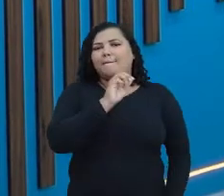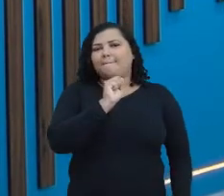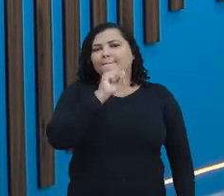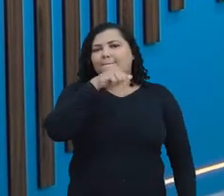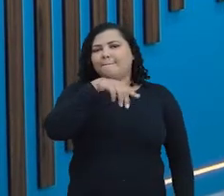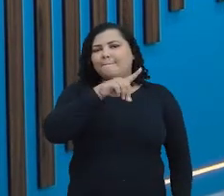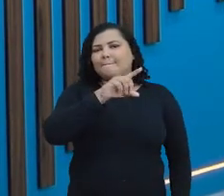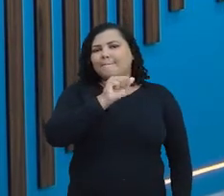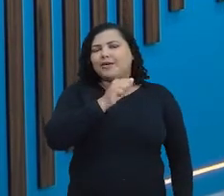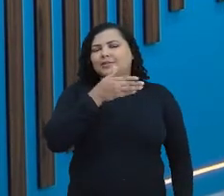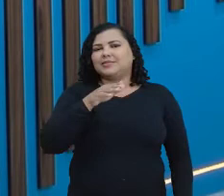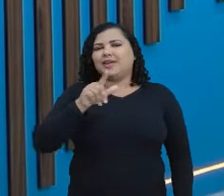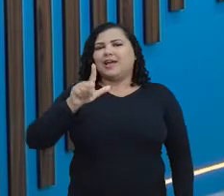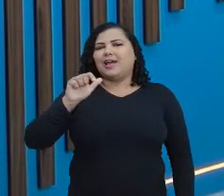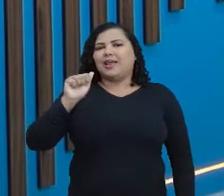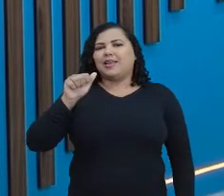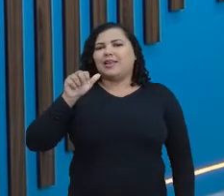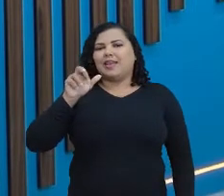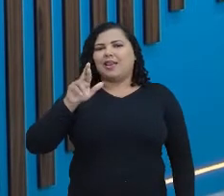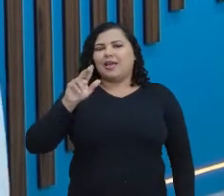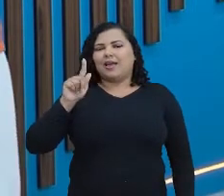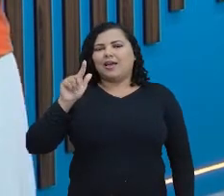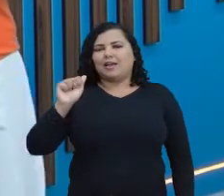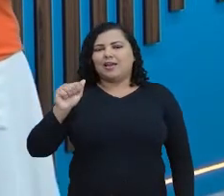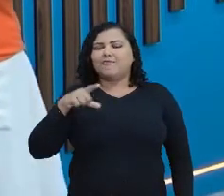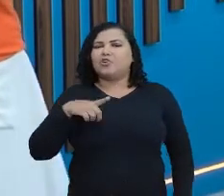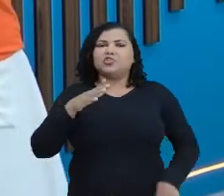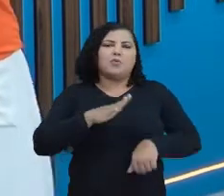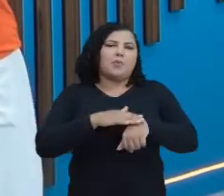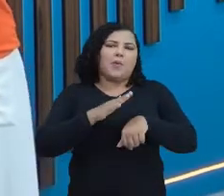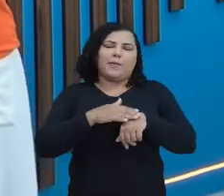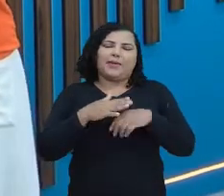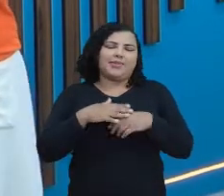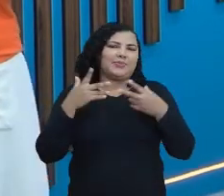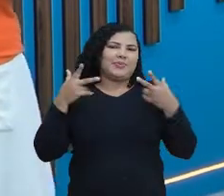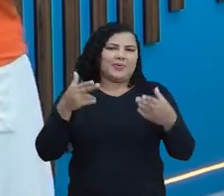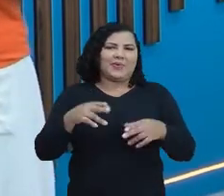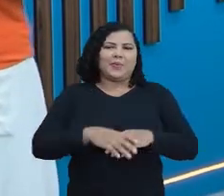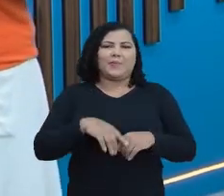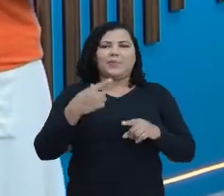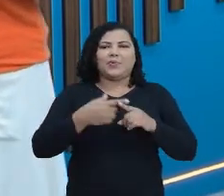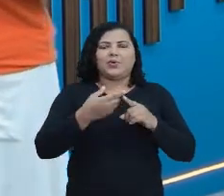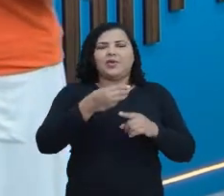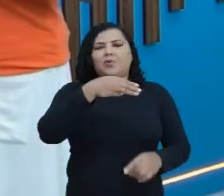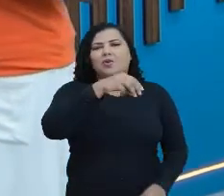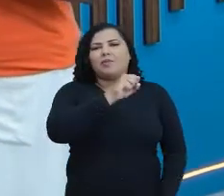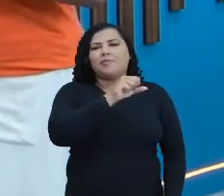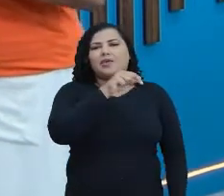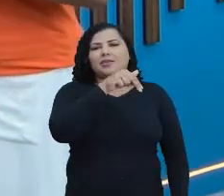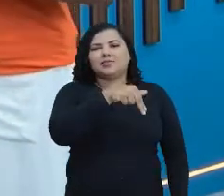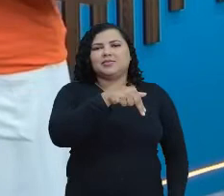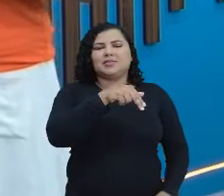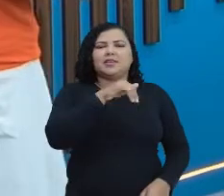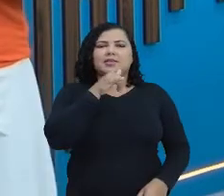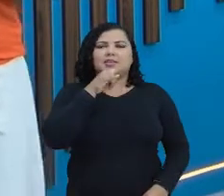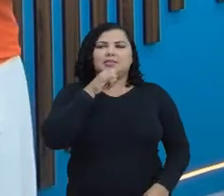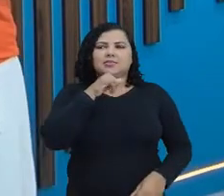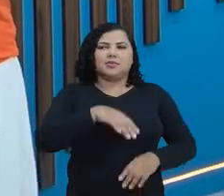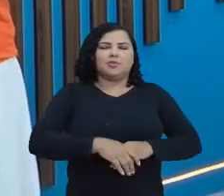aconteceram num momento semelhante, pelo menos na minha vida. E era ótimo, porque aí o MSN